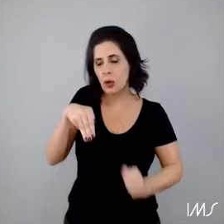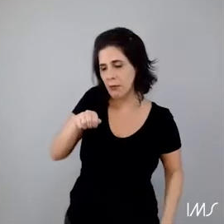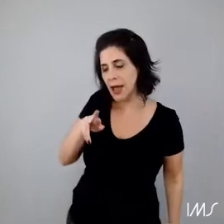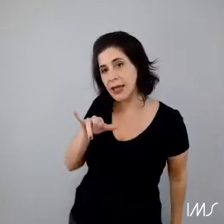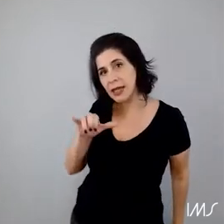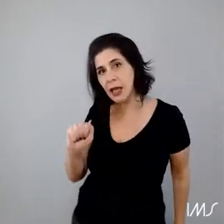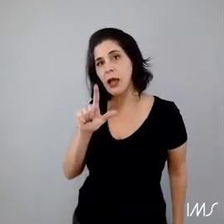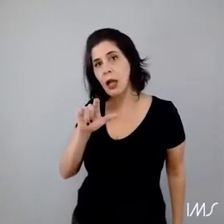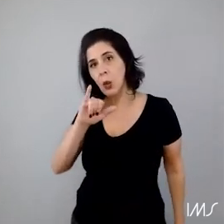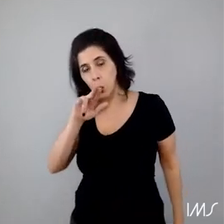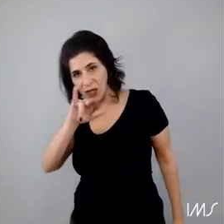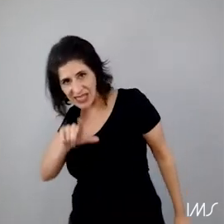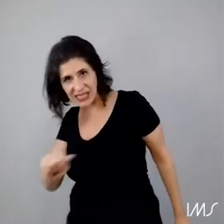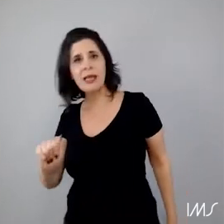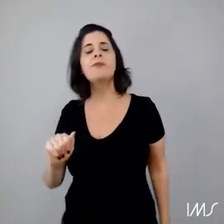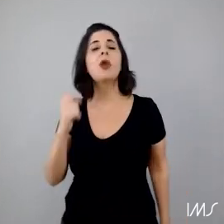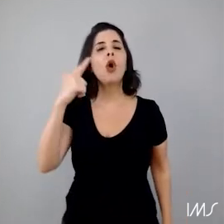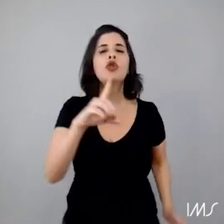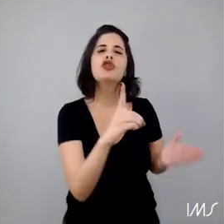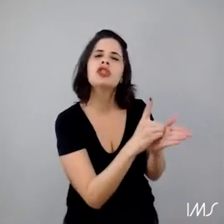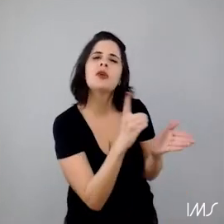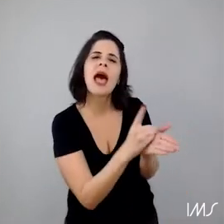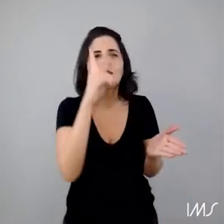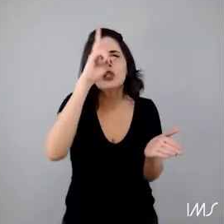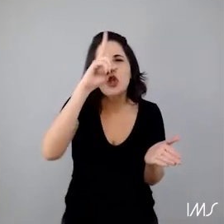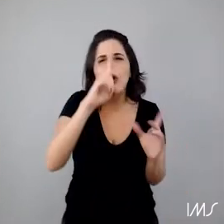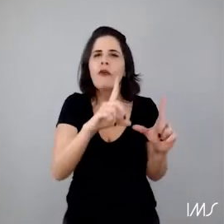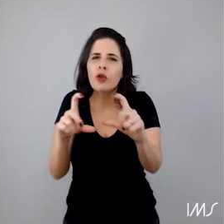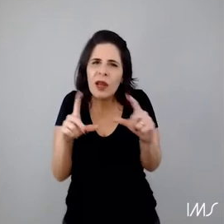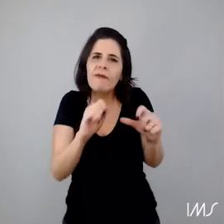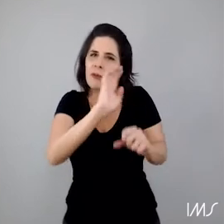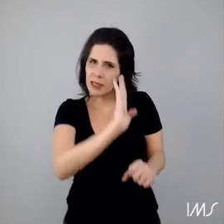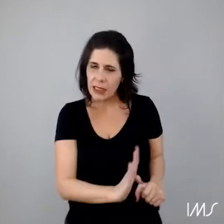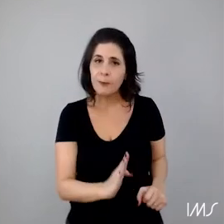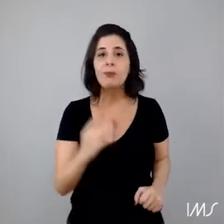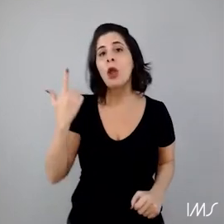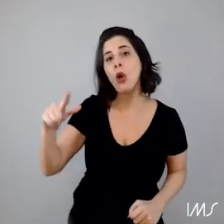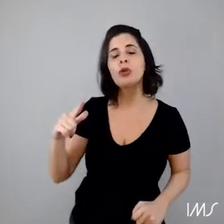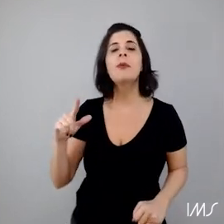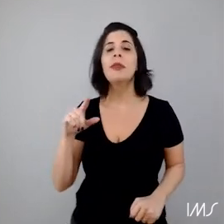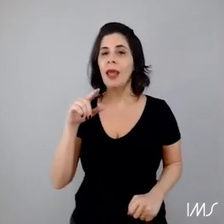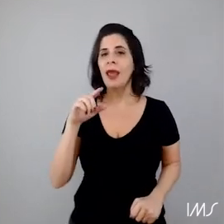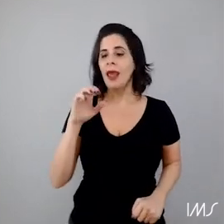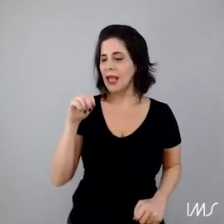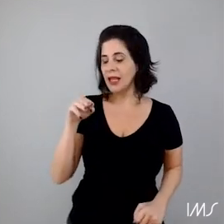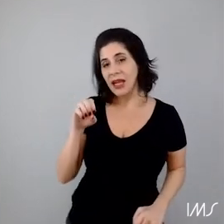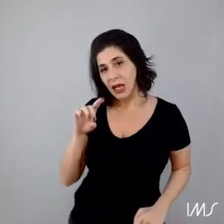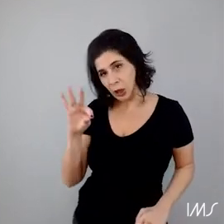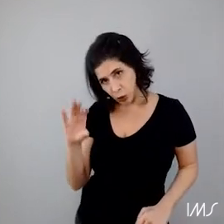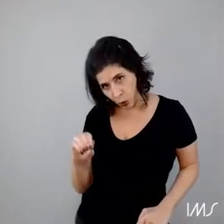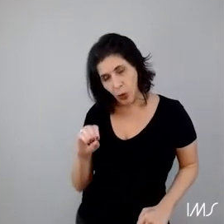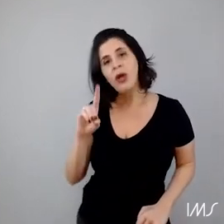Carneiro, o Dicionário Histórico Fotográfico Brasileiro, e O Encanto de Narciso, Reflexões